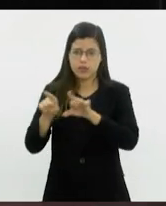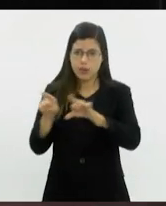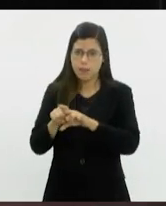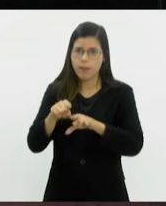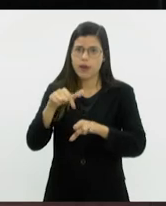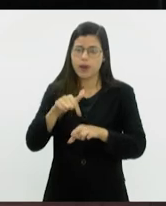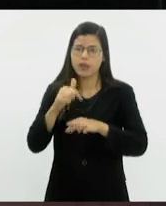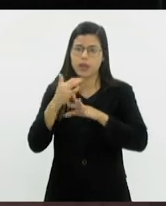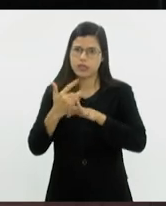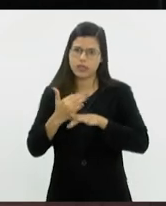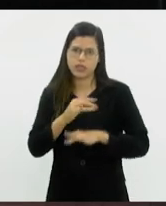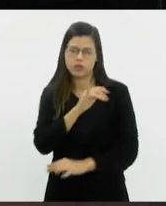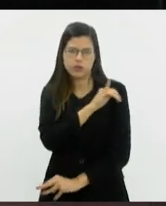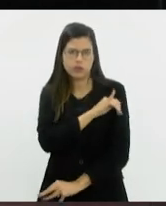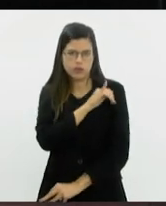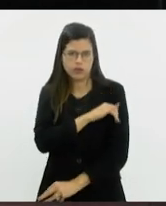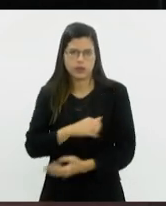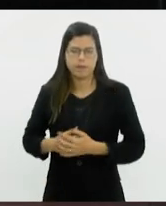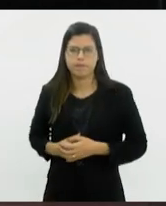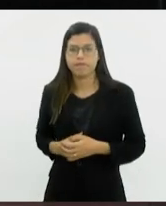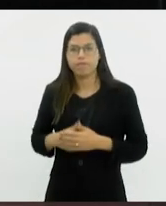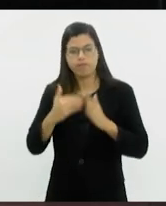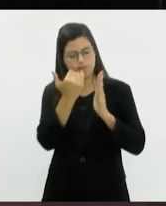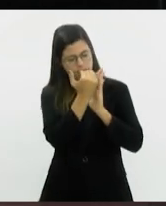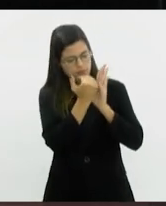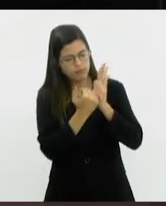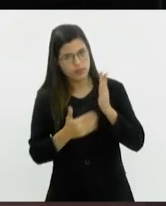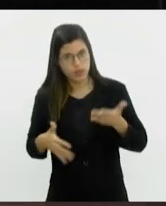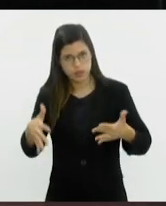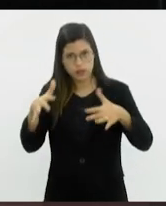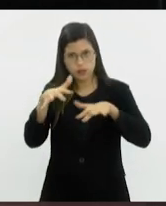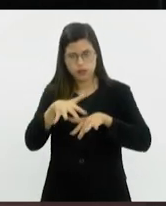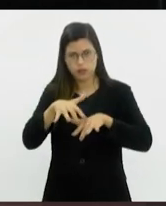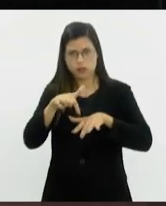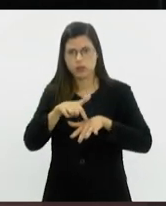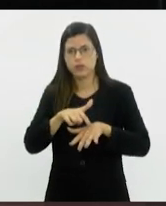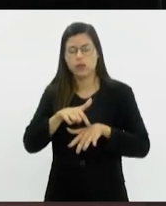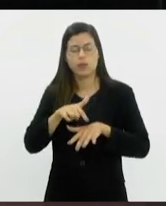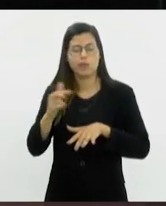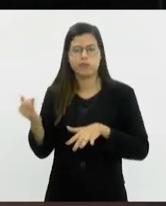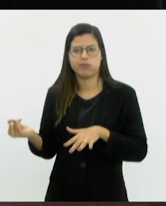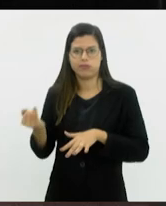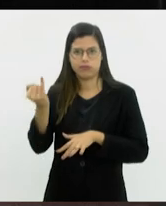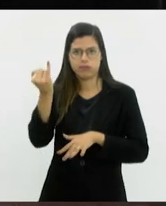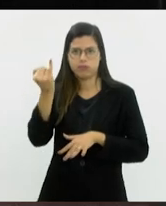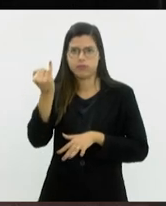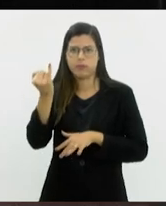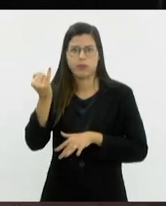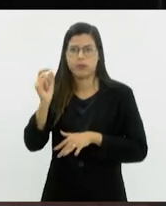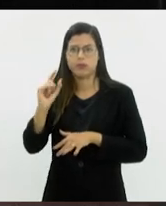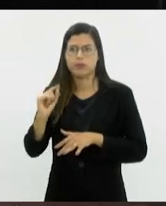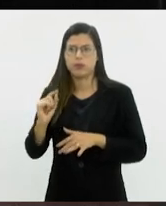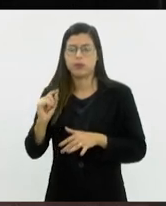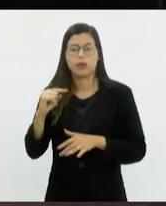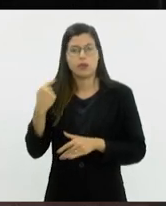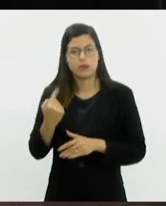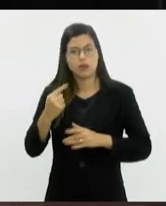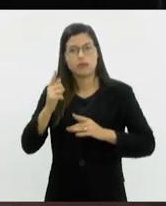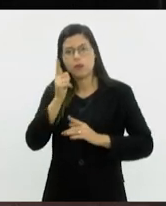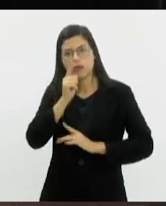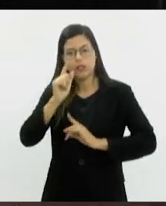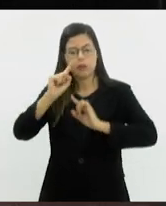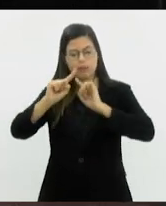Rio de Janeiro. E na pauta da inclusão, uma pauta de extrema importância, onde a gente pôde avançar